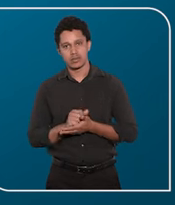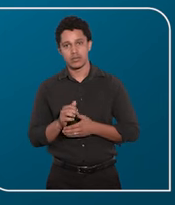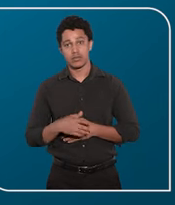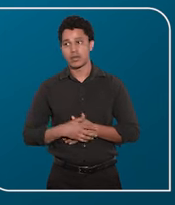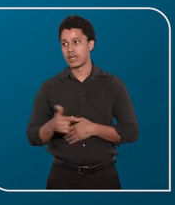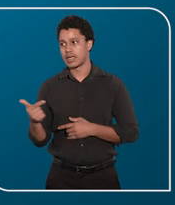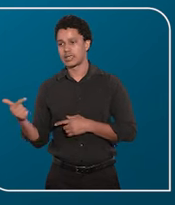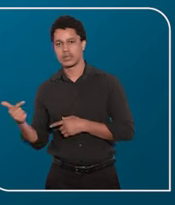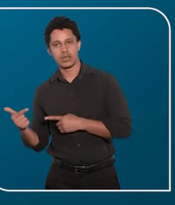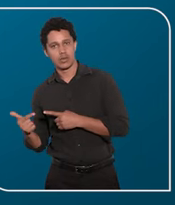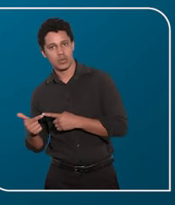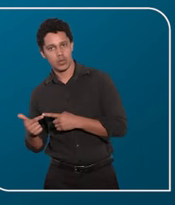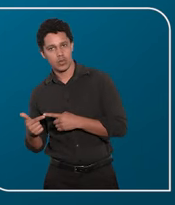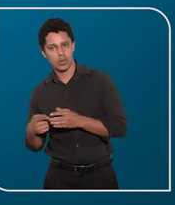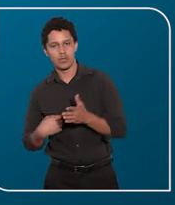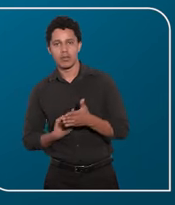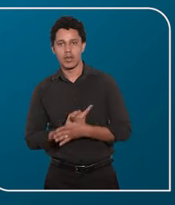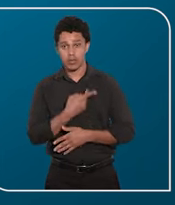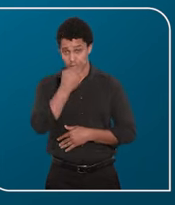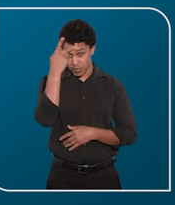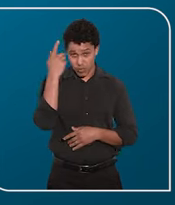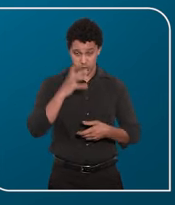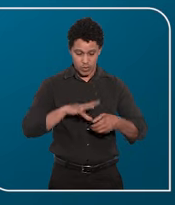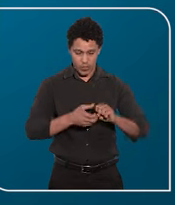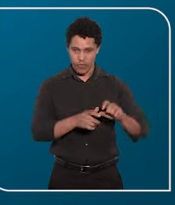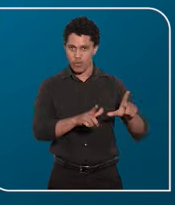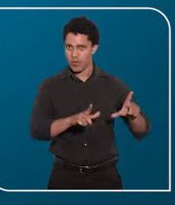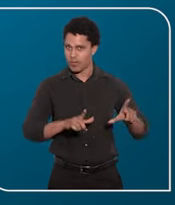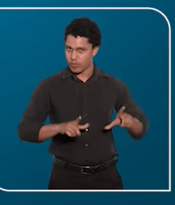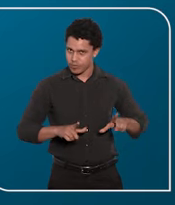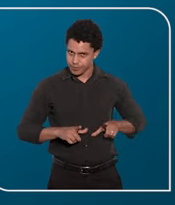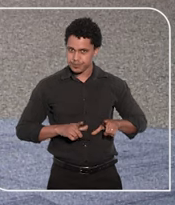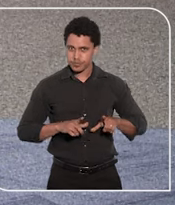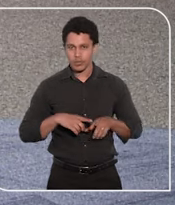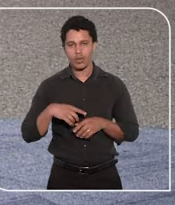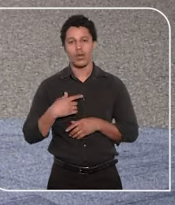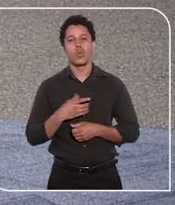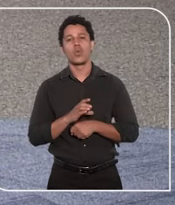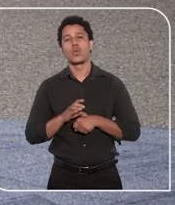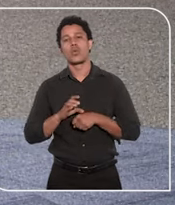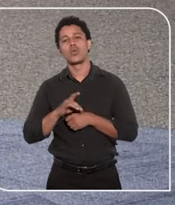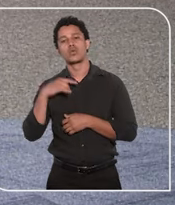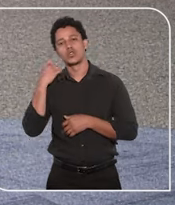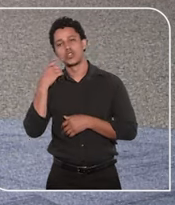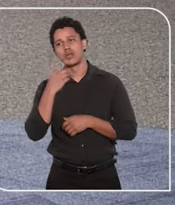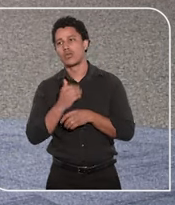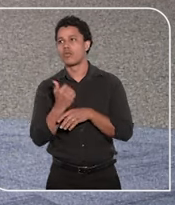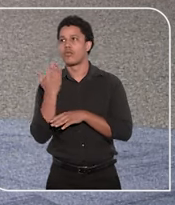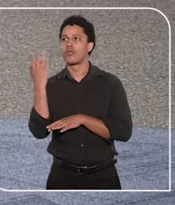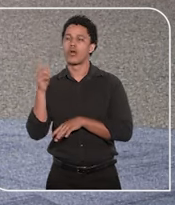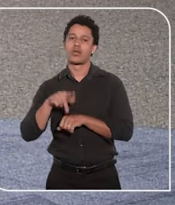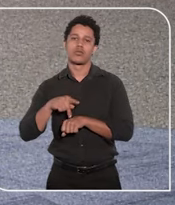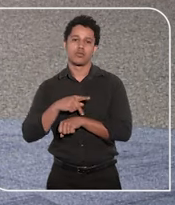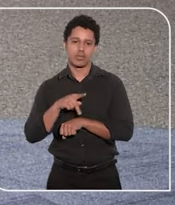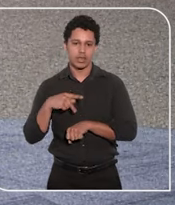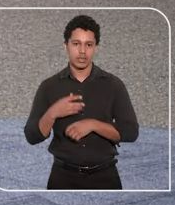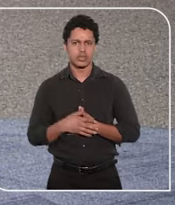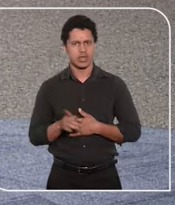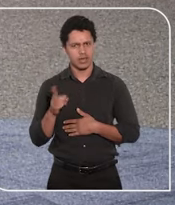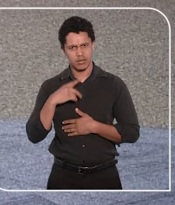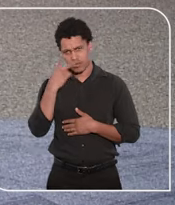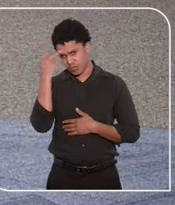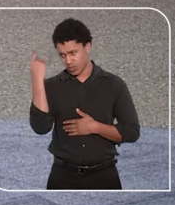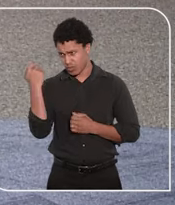da pergunta, que é o graduando ou graduado em cursos de direito no exterior. Essas pessoas podem